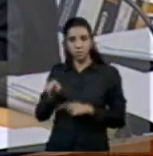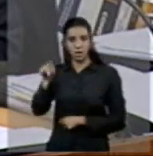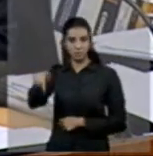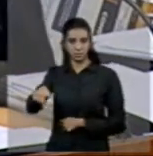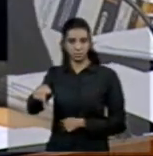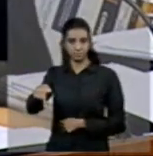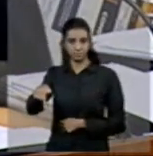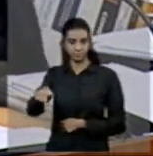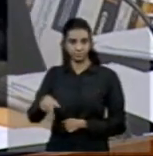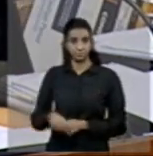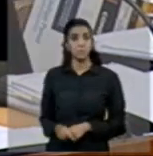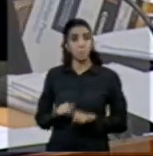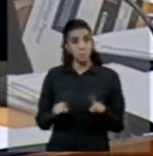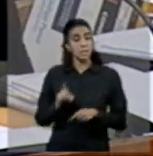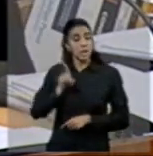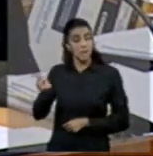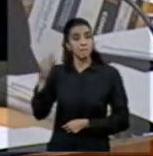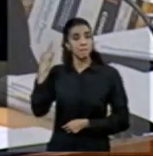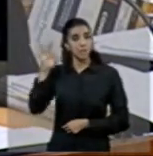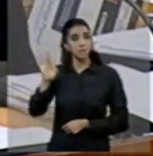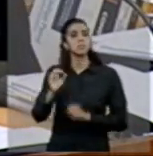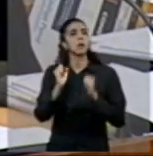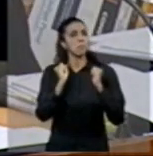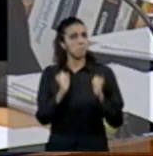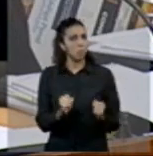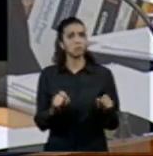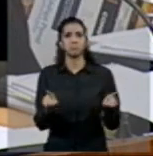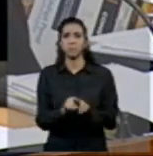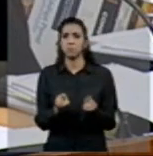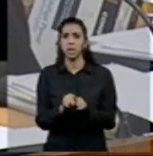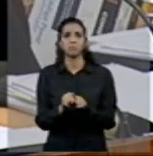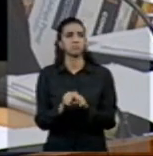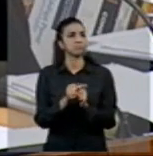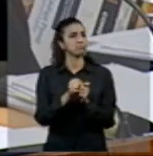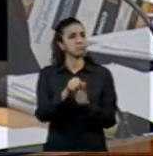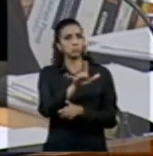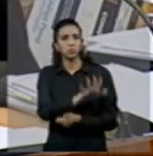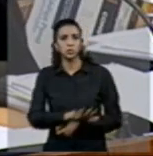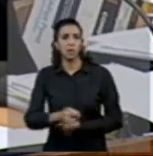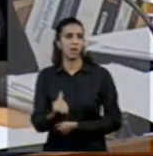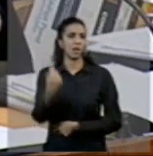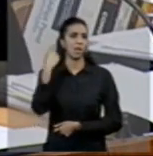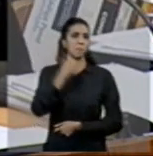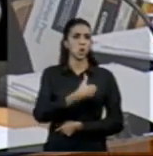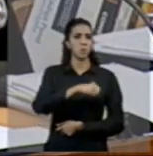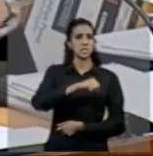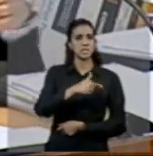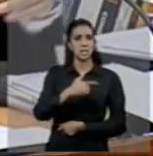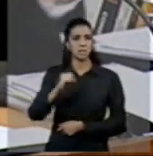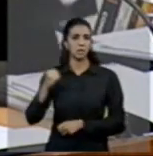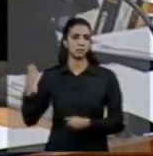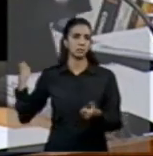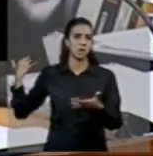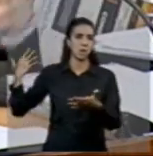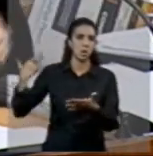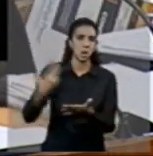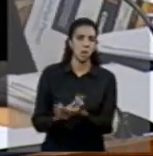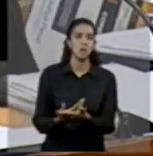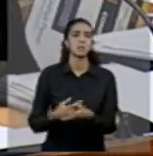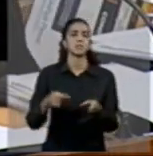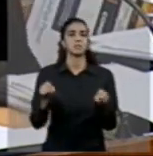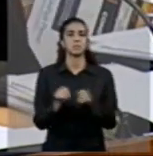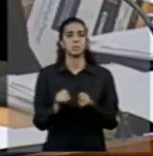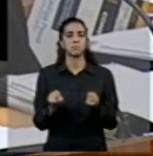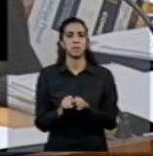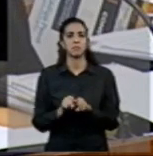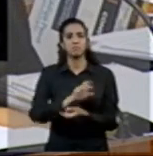a própria França permite, de forma ampla, desde a década de 70, com um aumento muito grande